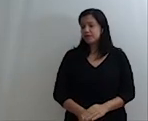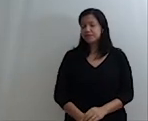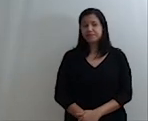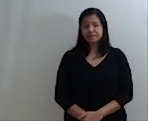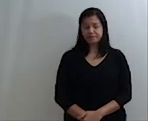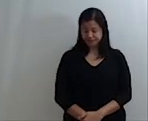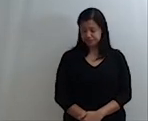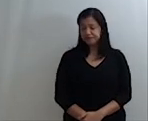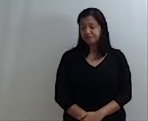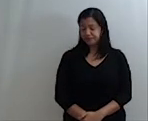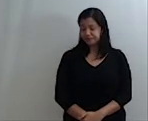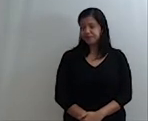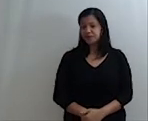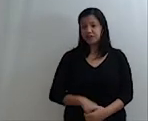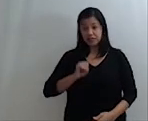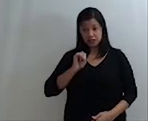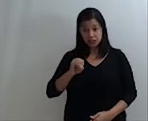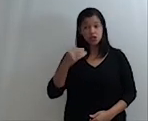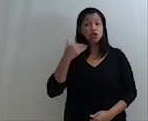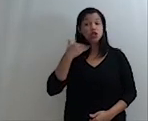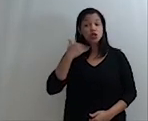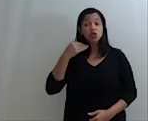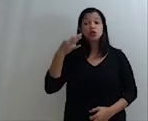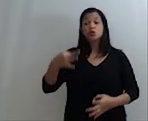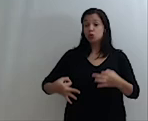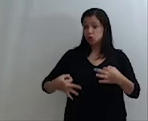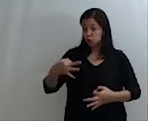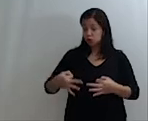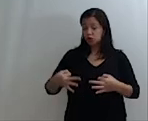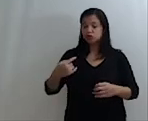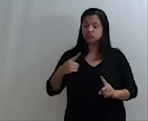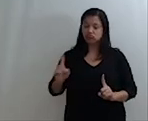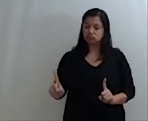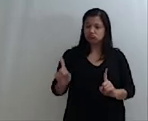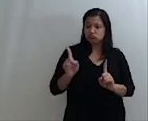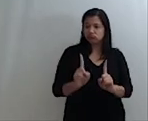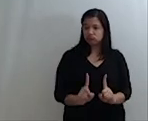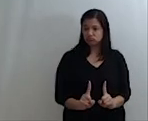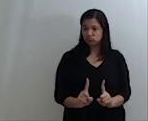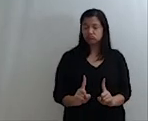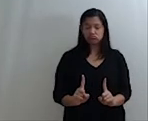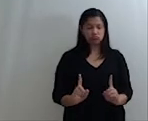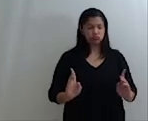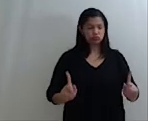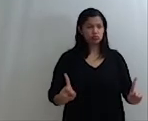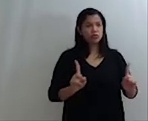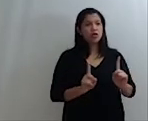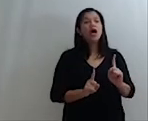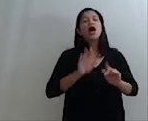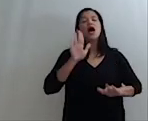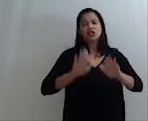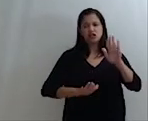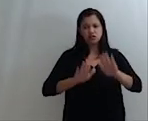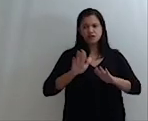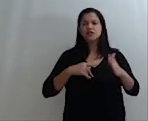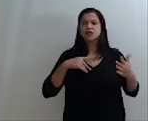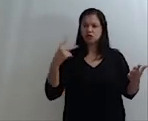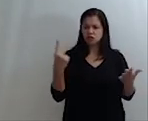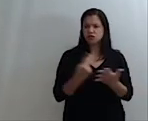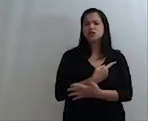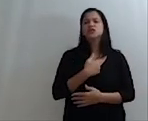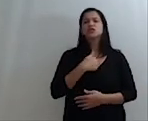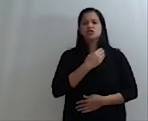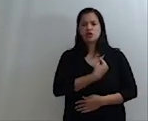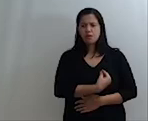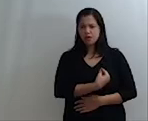em juízo pelo menos refizesse esse reconhecimento Ok Muitas vezes os juízes fazem eu participei como promotor de